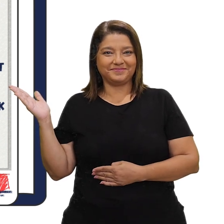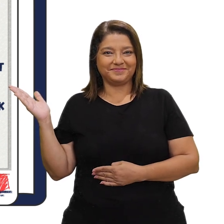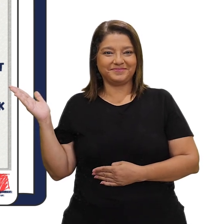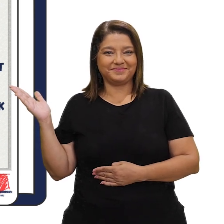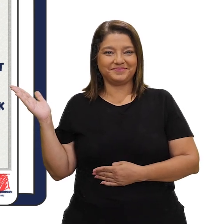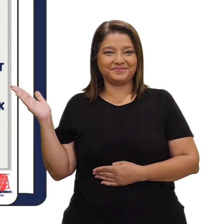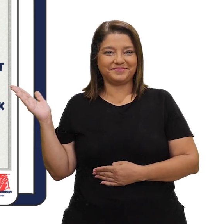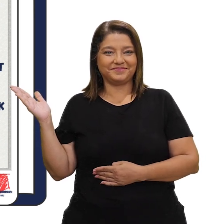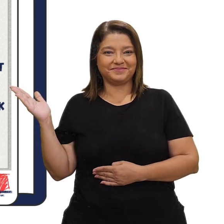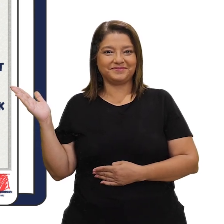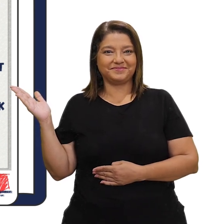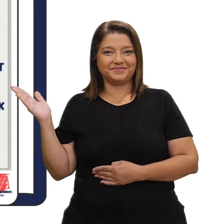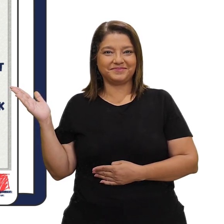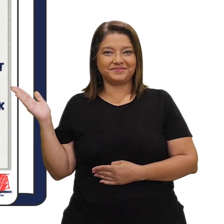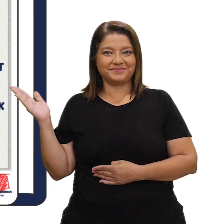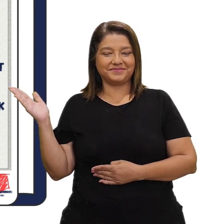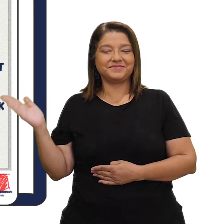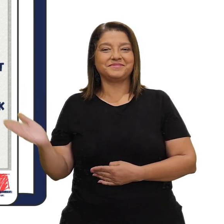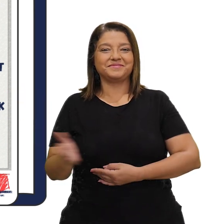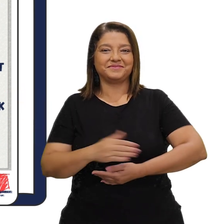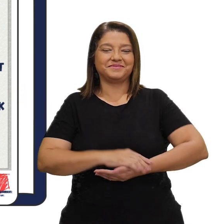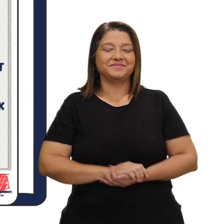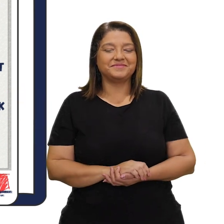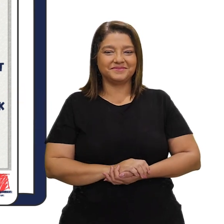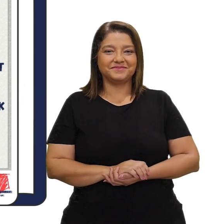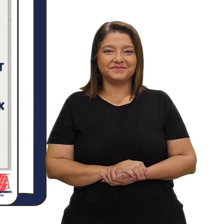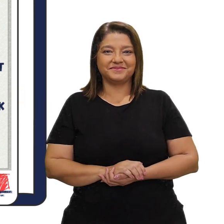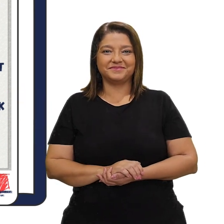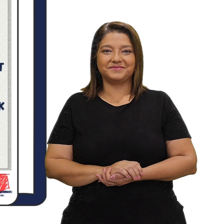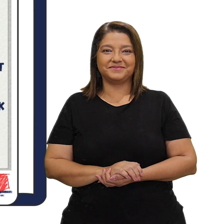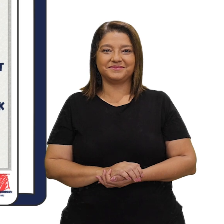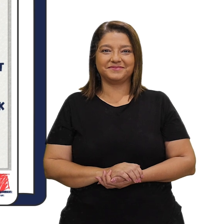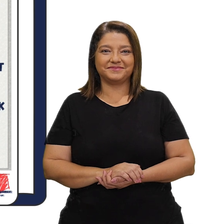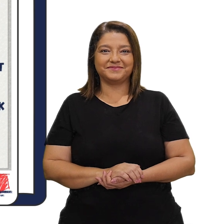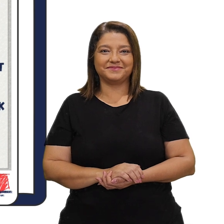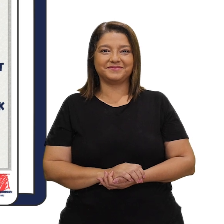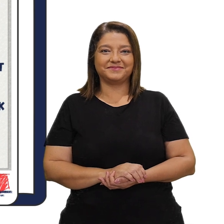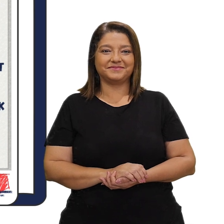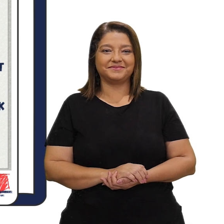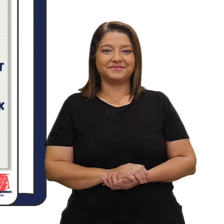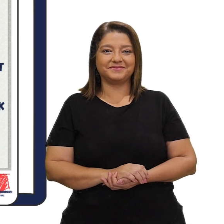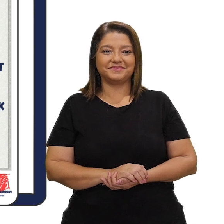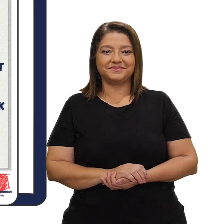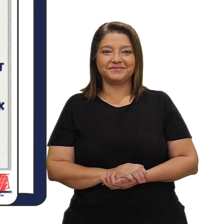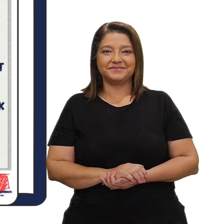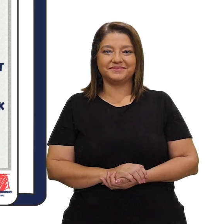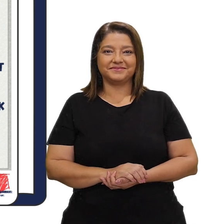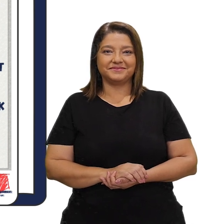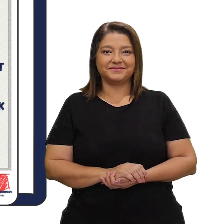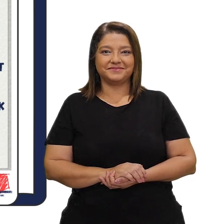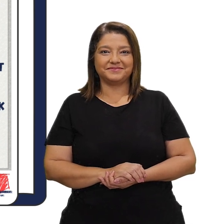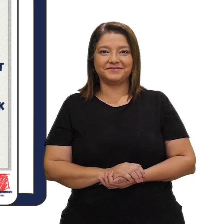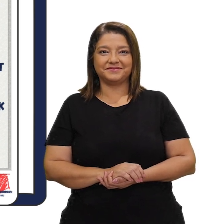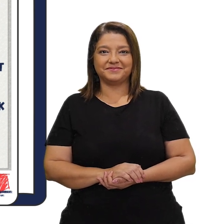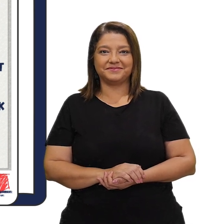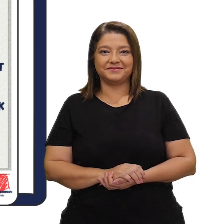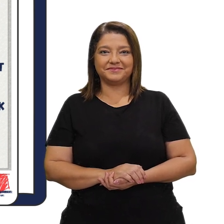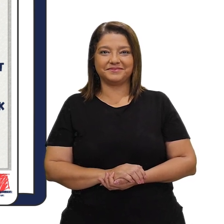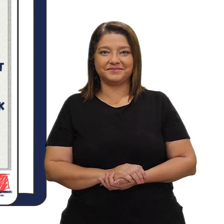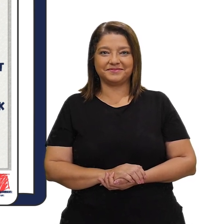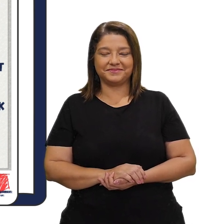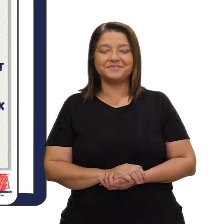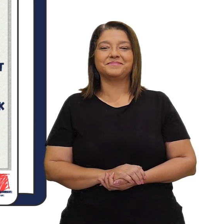Quarto de Despejo, Diário de uma Favelada, de Caroline Maria, e Jesus, Diário